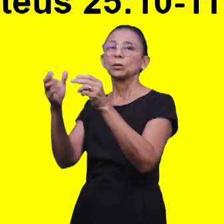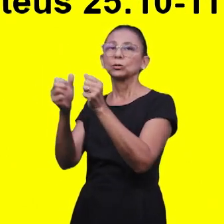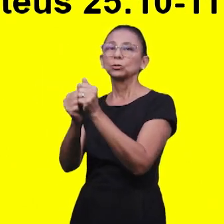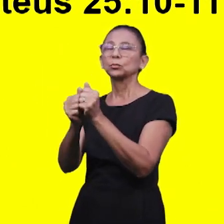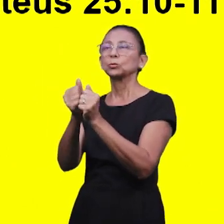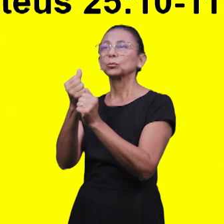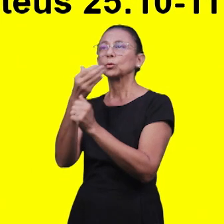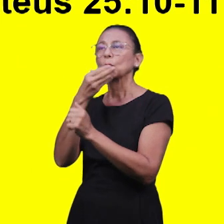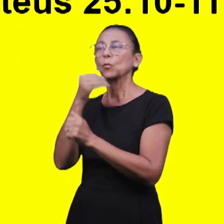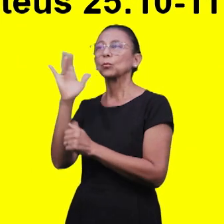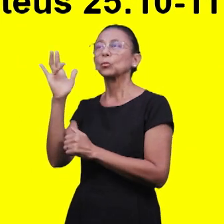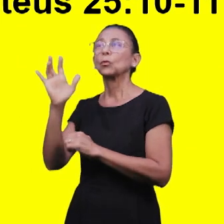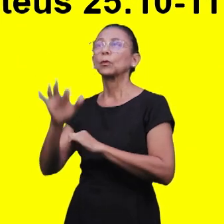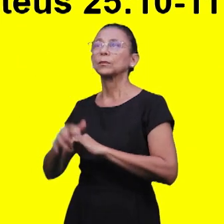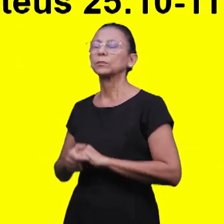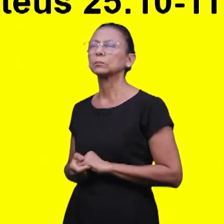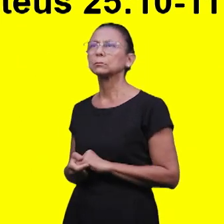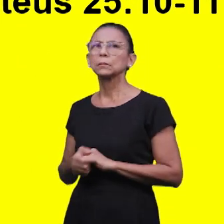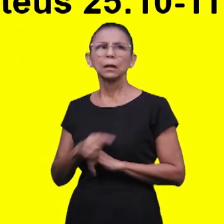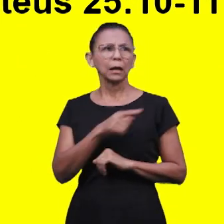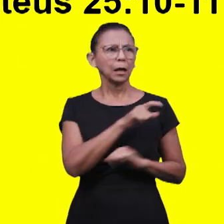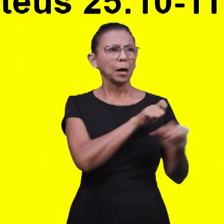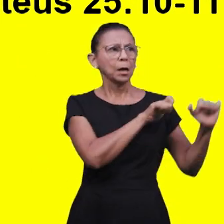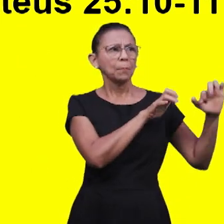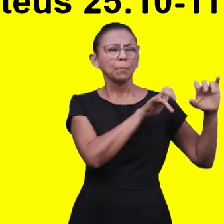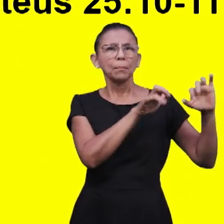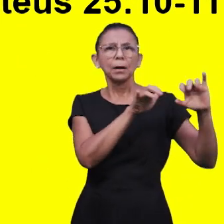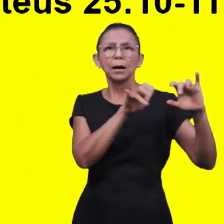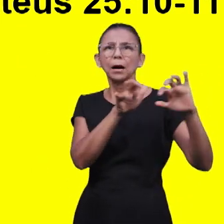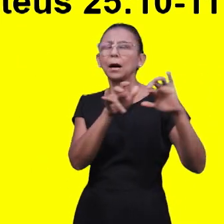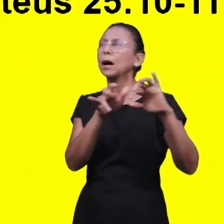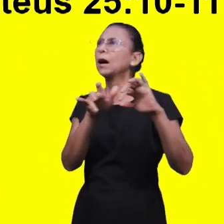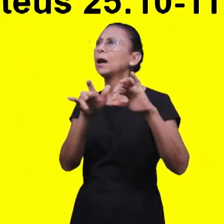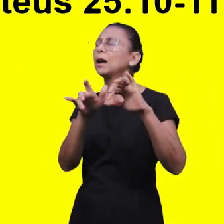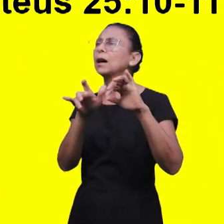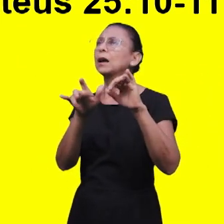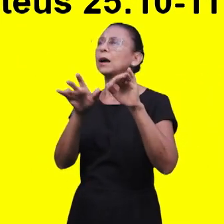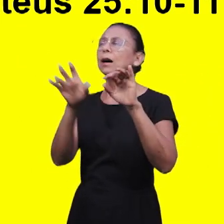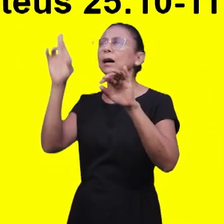virgens dizendo: Senhor, Senhor, abre-nos.